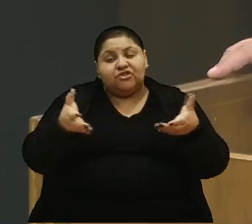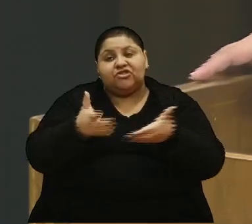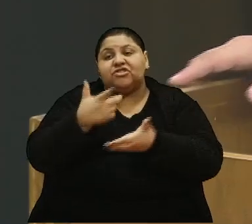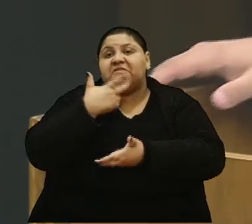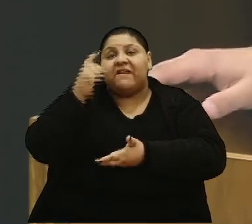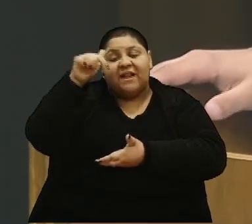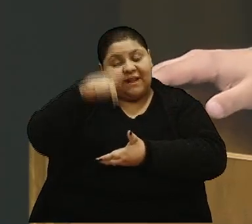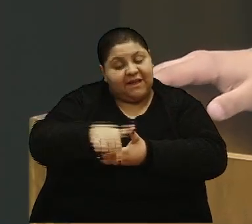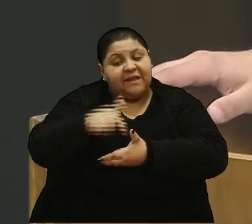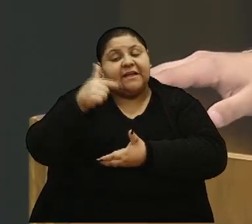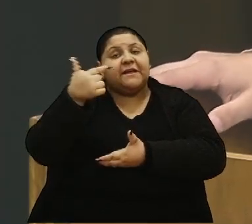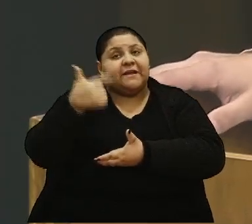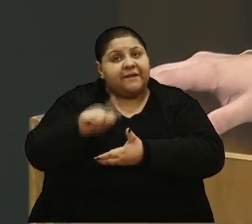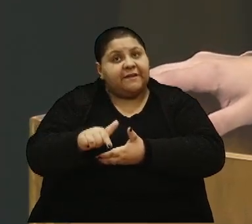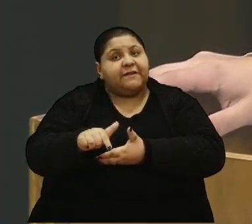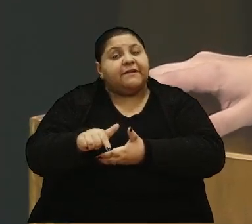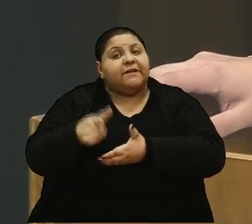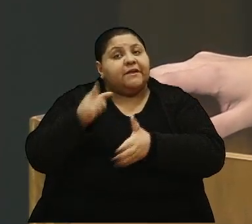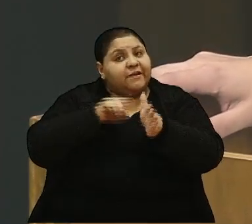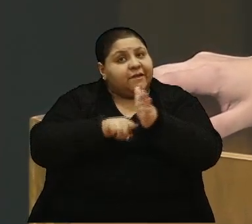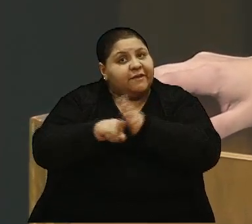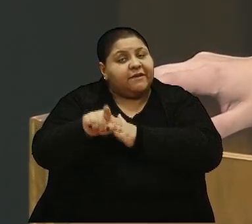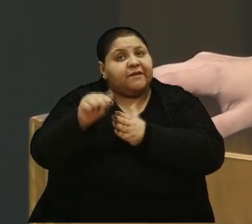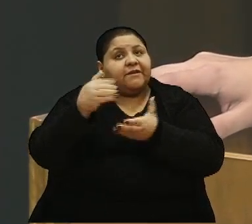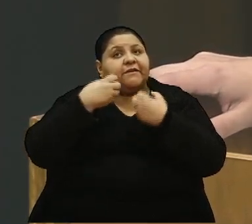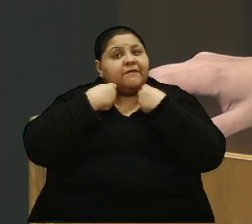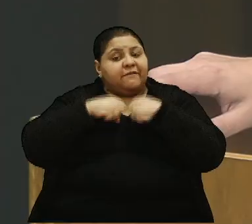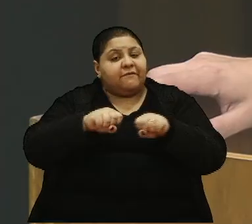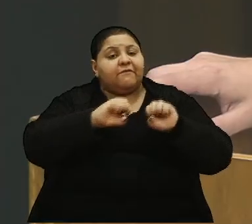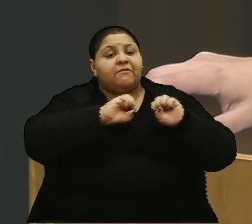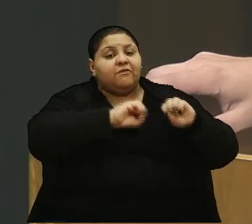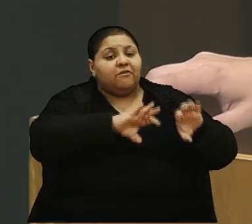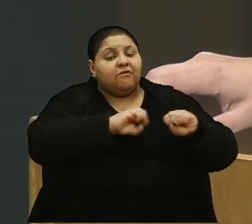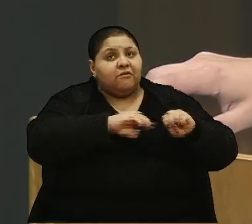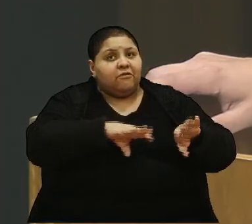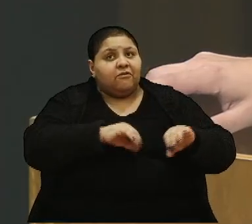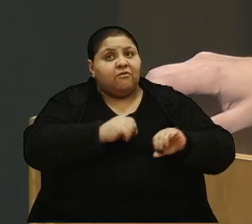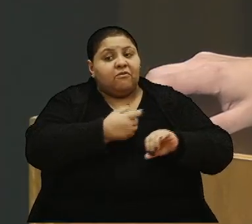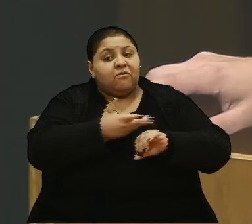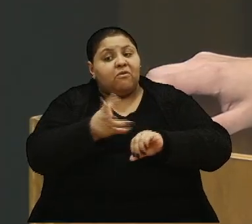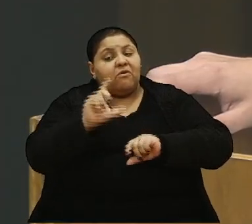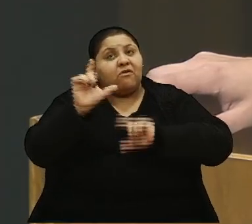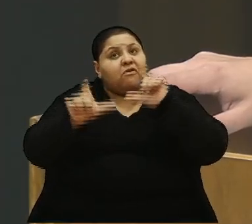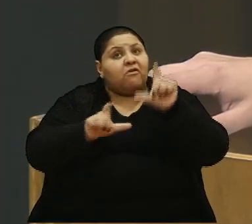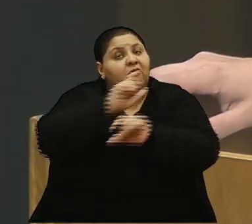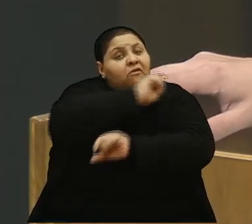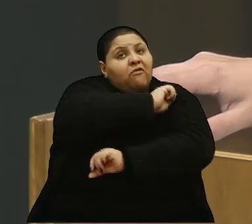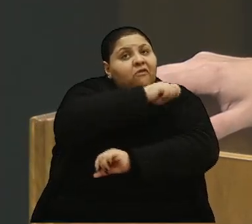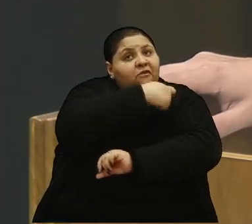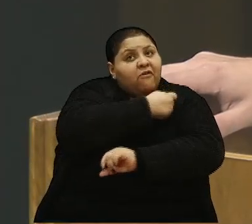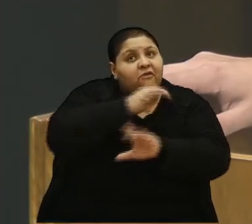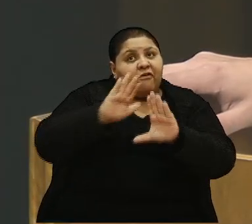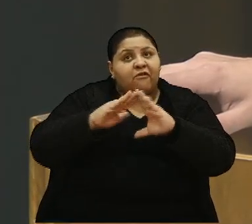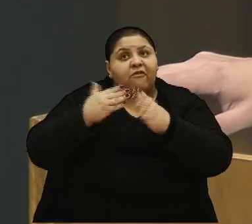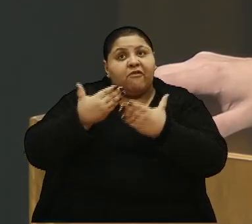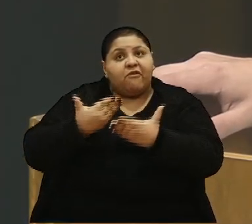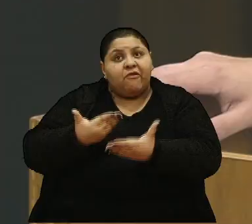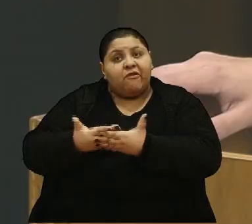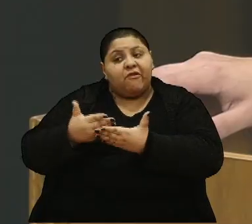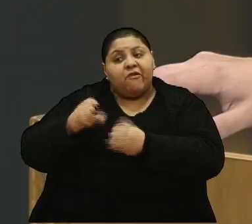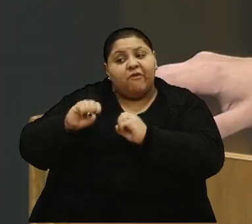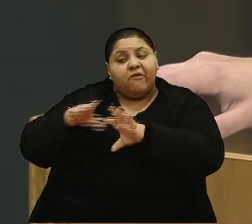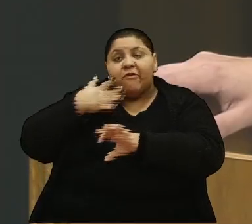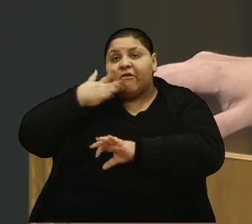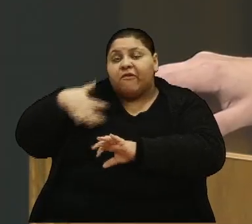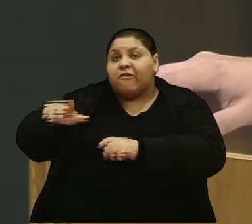isso aqui novamente. Vamos perguntar para a Secretaria de Educação quantas pessoas fiscalizam as escolas de educação infantil,